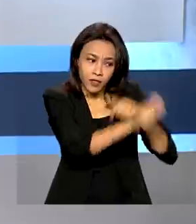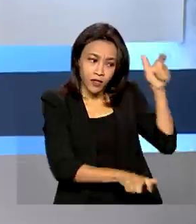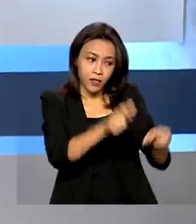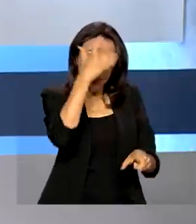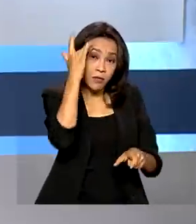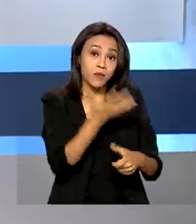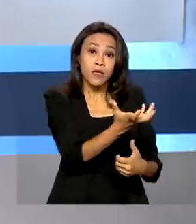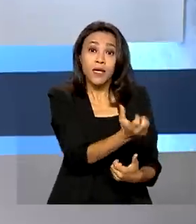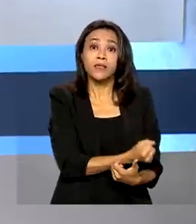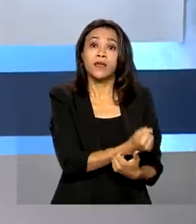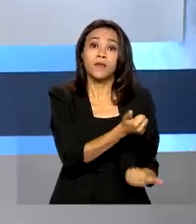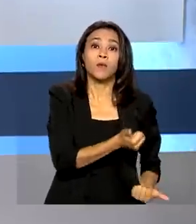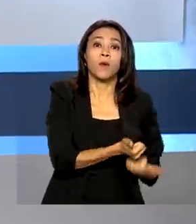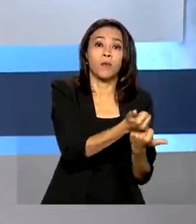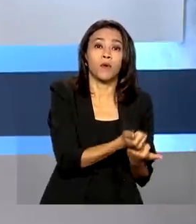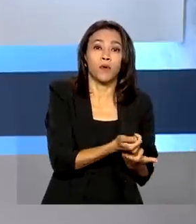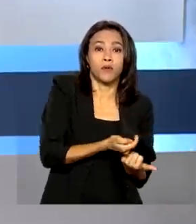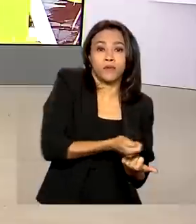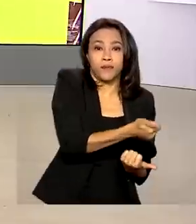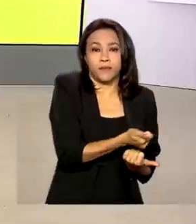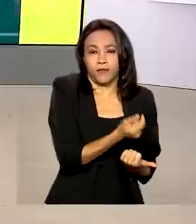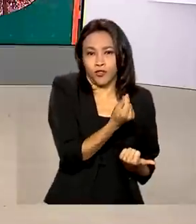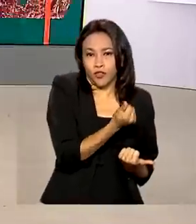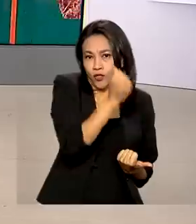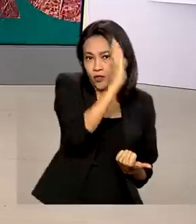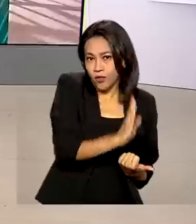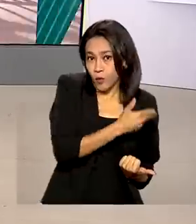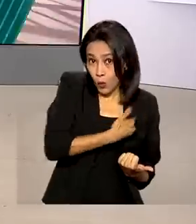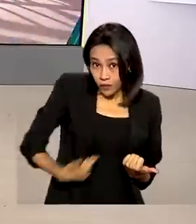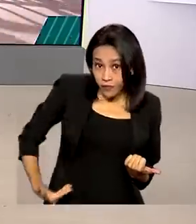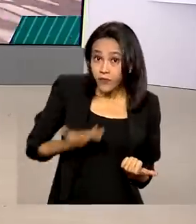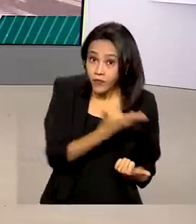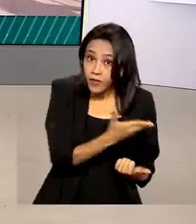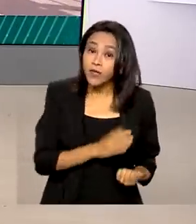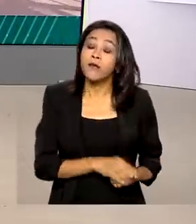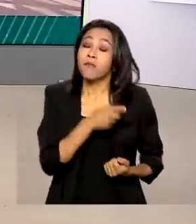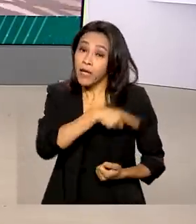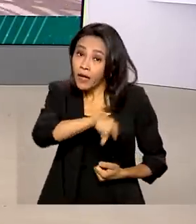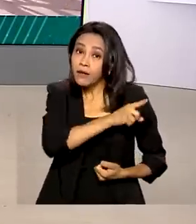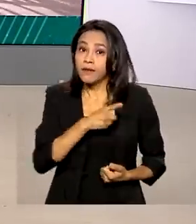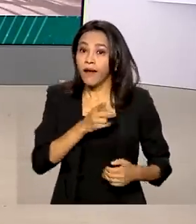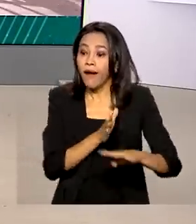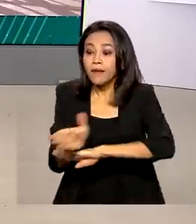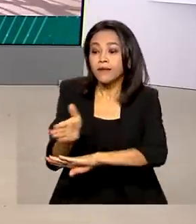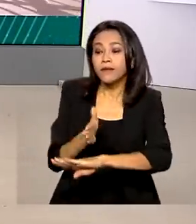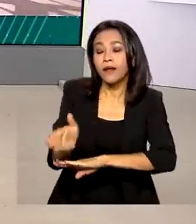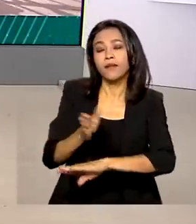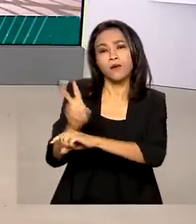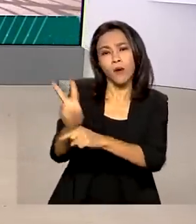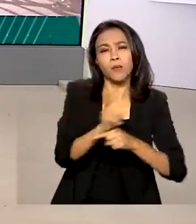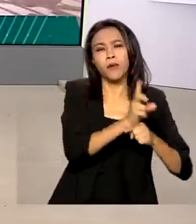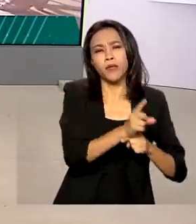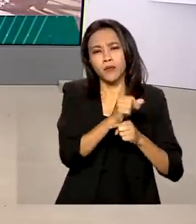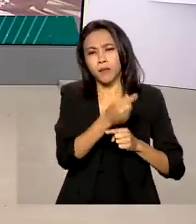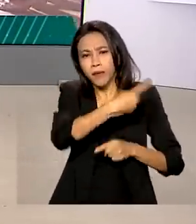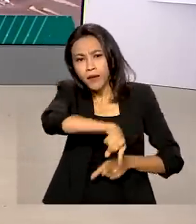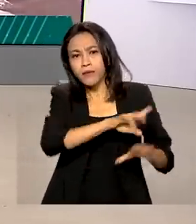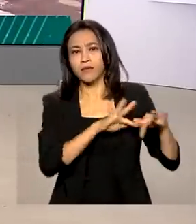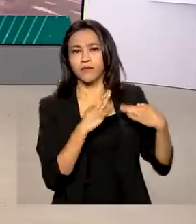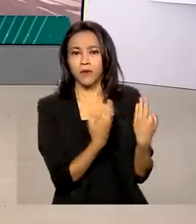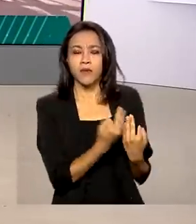do auxílio Brasil o ministério da Cidadania regulamentou o acesso ao crédito para que as famílias tenham a oportunidade